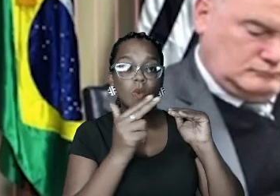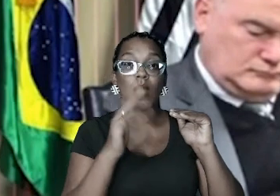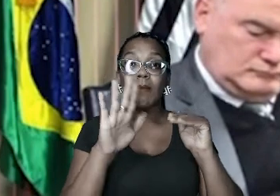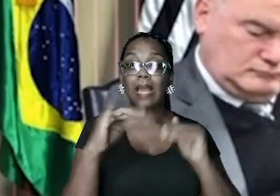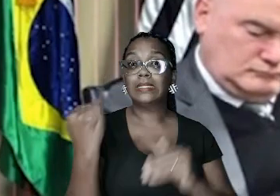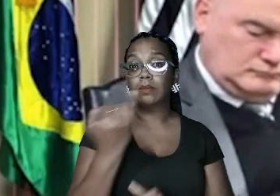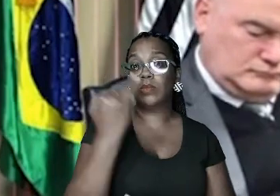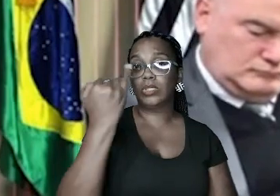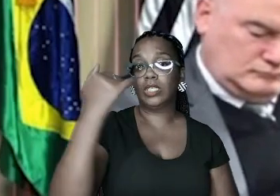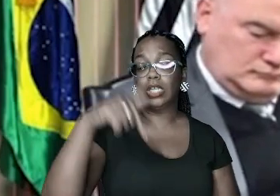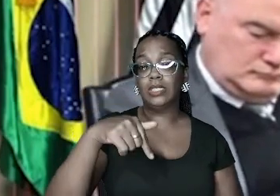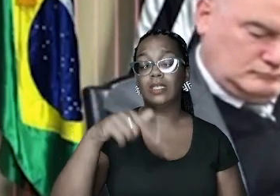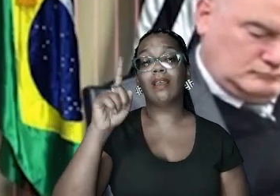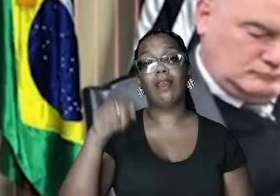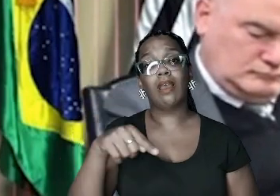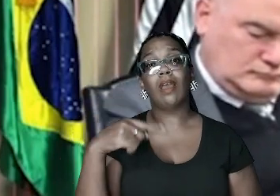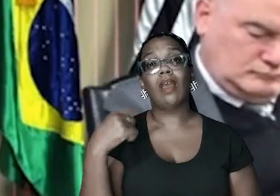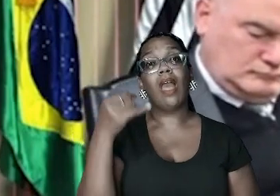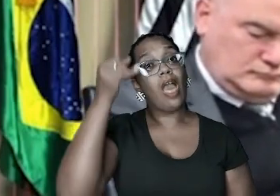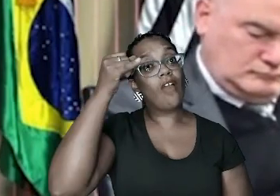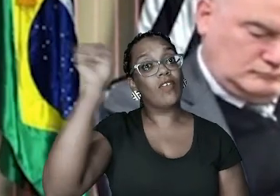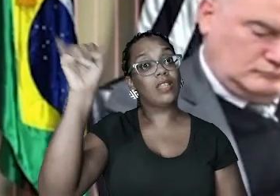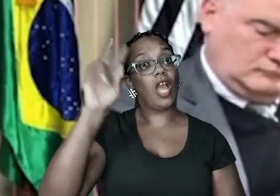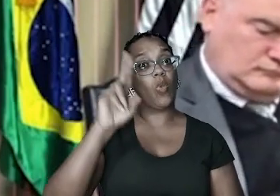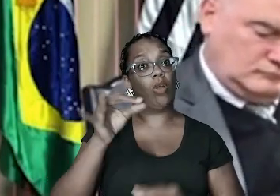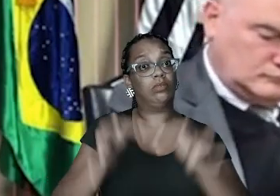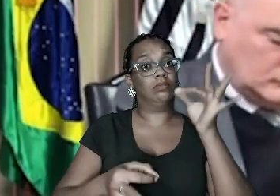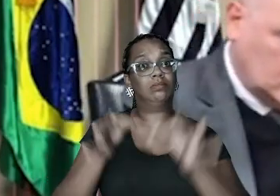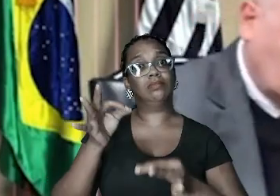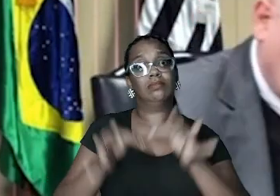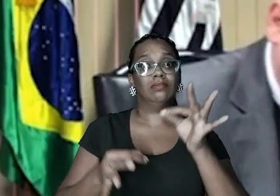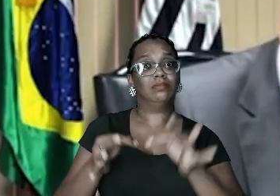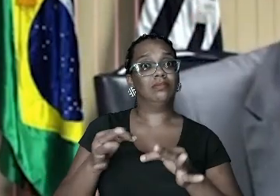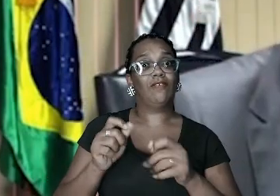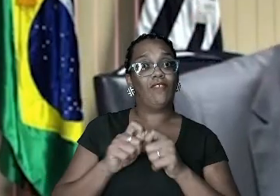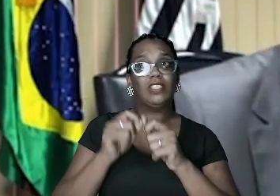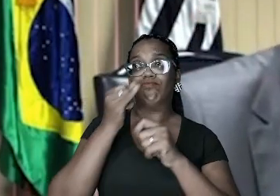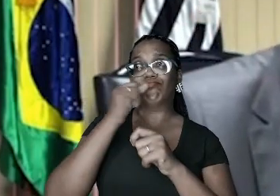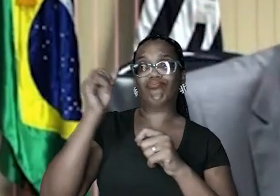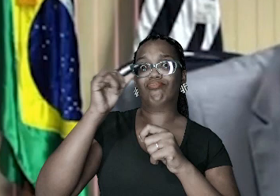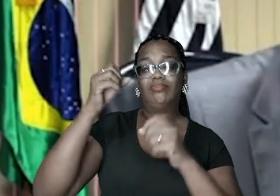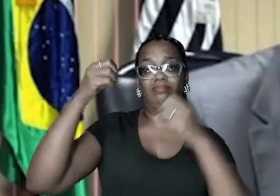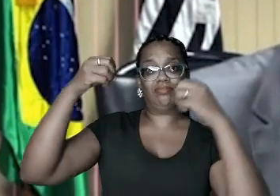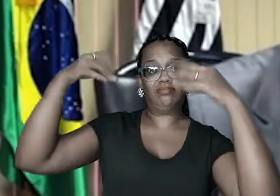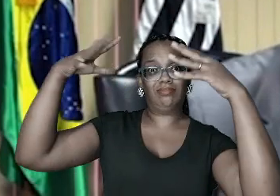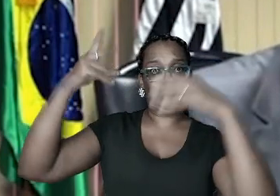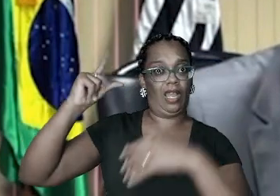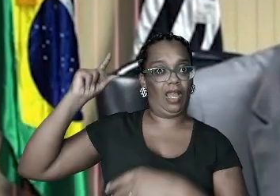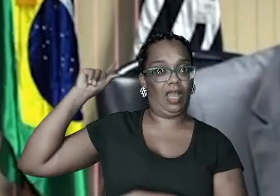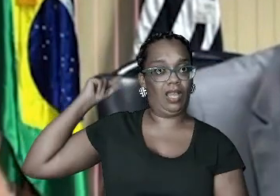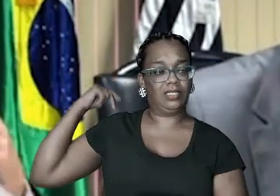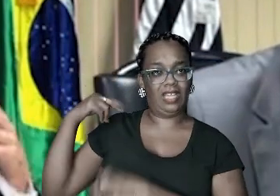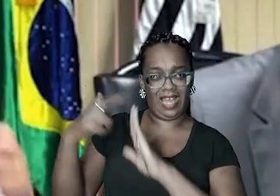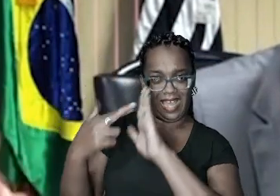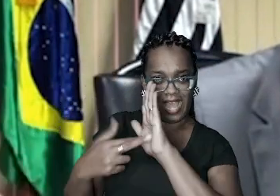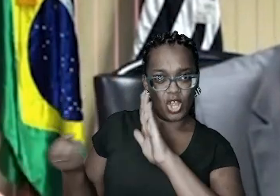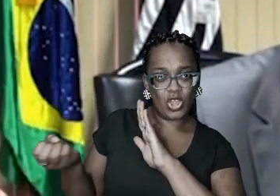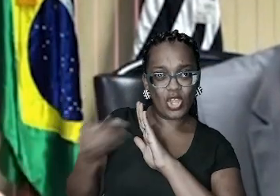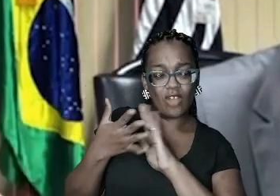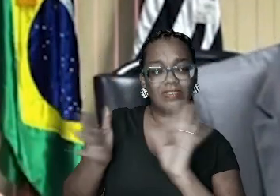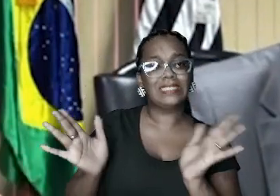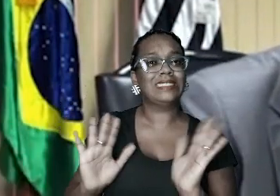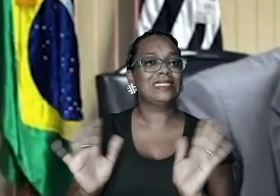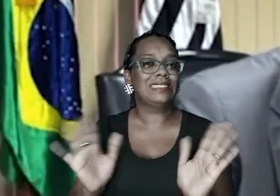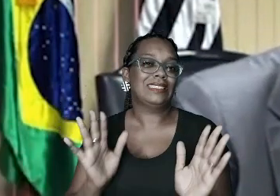nós começar a identificar alguns padrões Mas o importante é que nós não fazermos como Tribunal do raio fez com